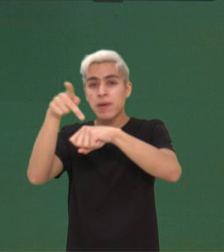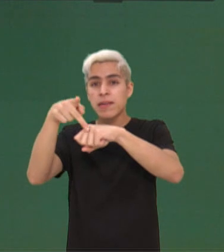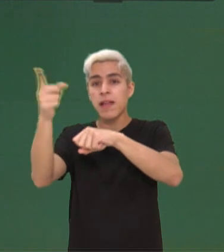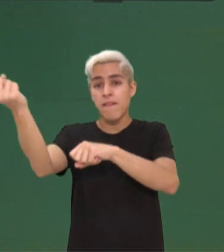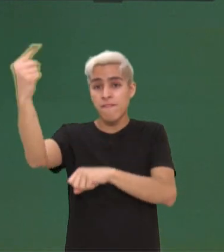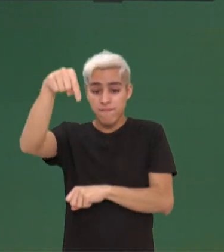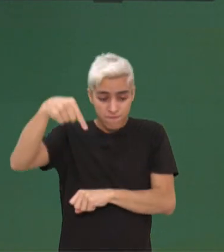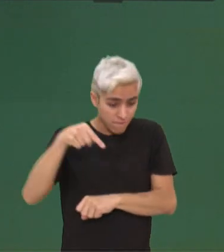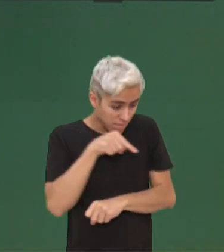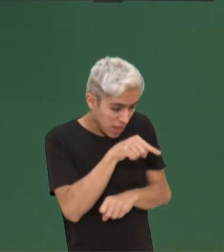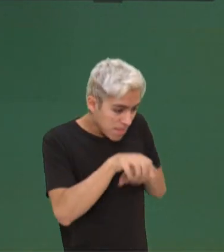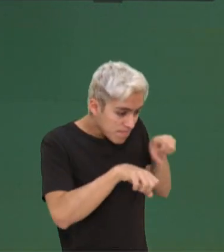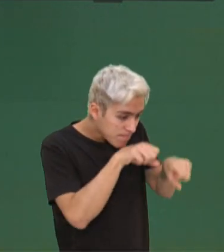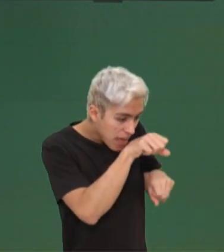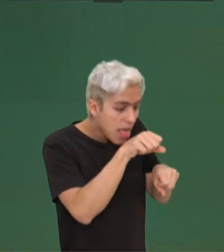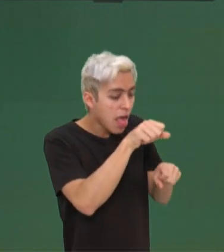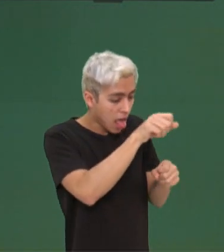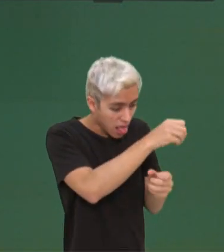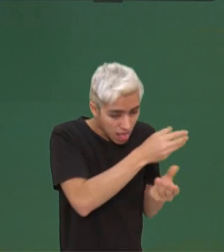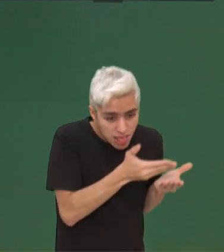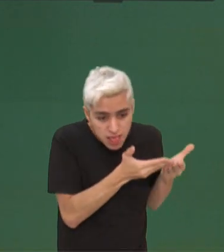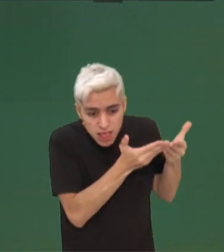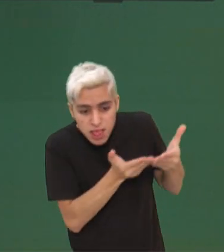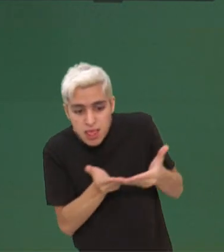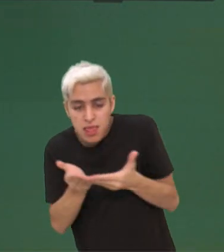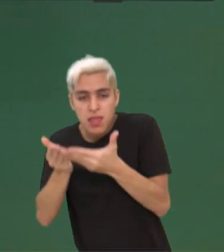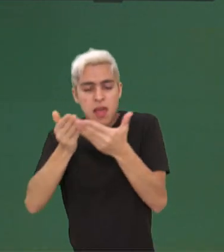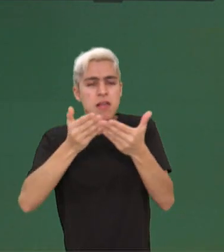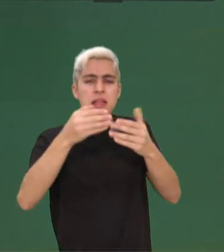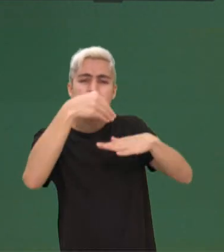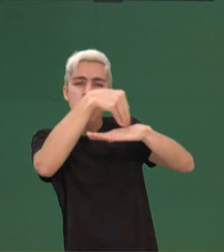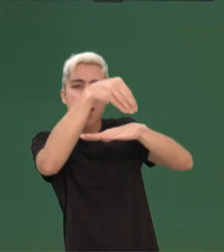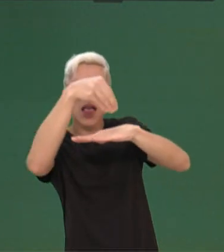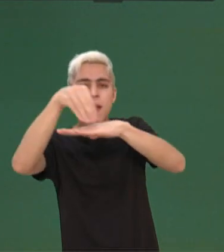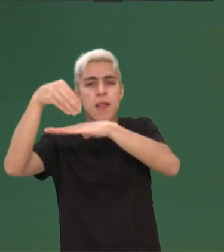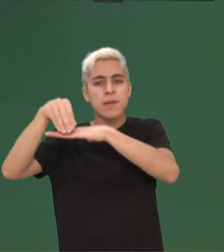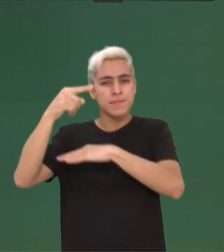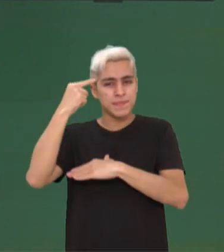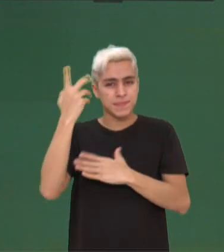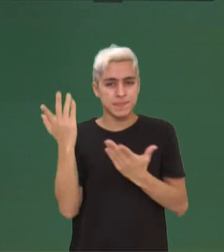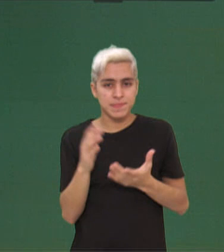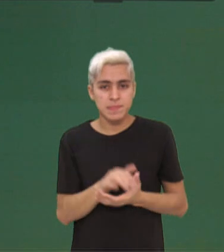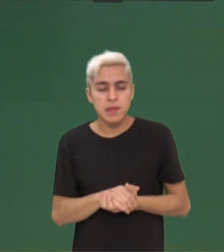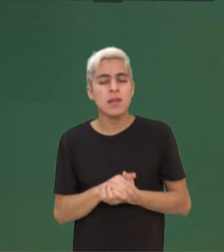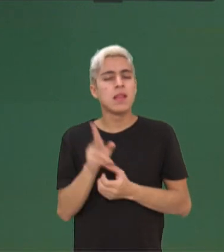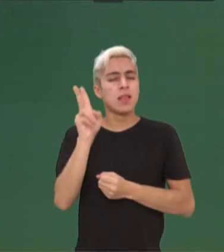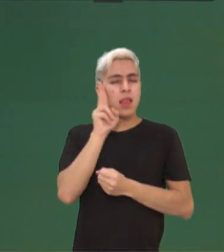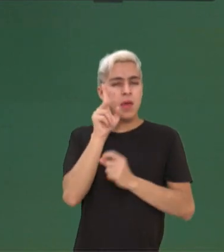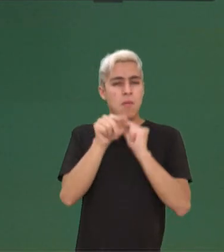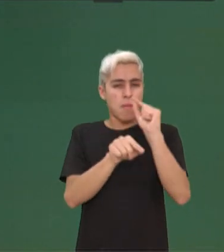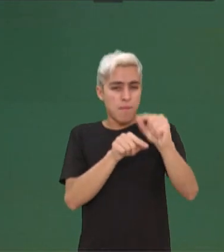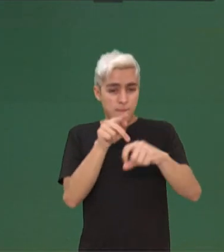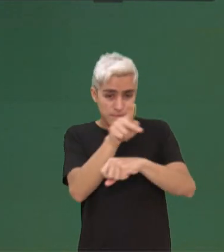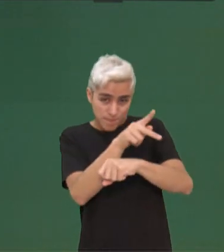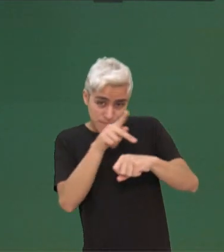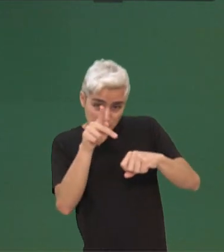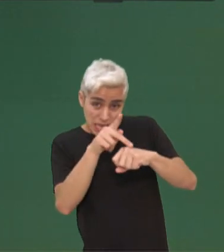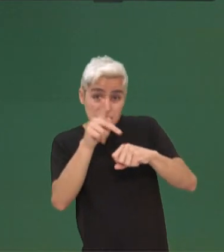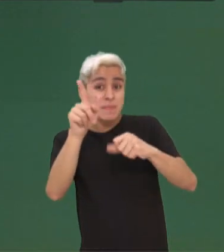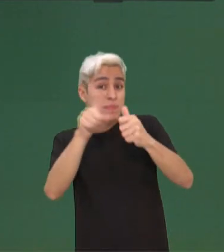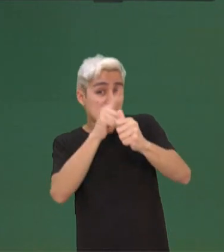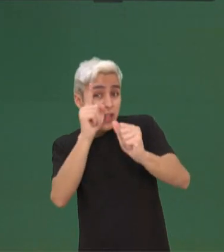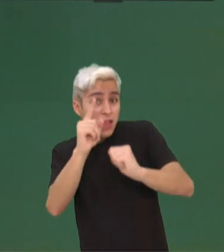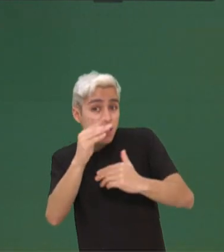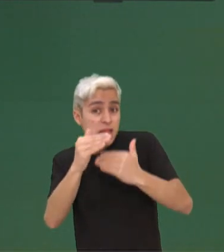mundo. Então, sempre esse interesse. E aí a gente tem que lembrar daquela questão dos países que se desenvolveram